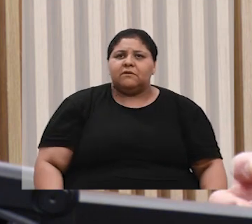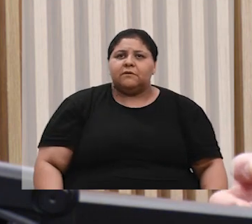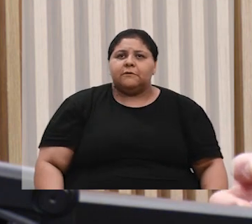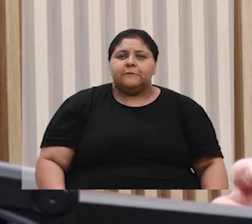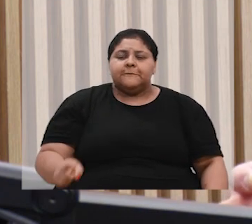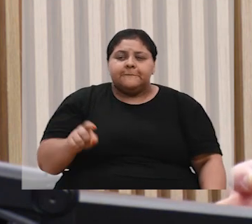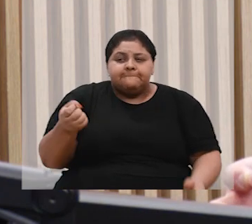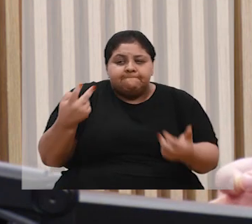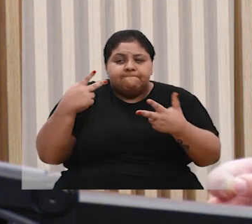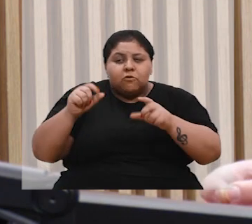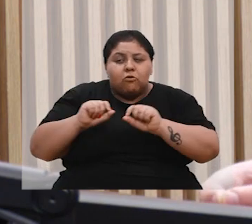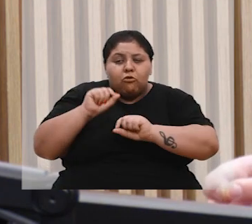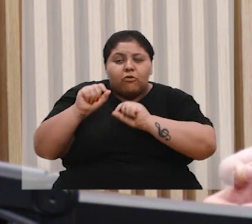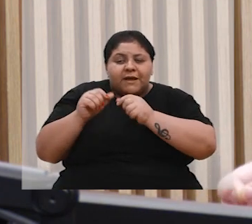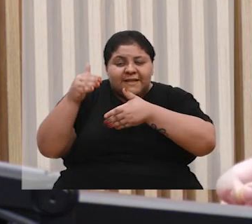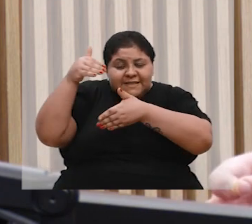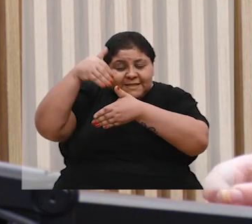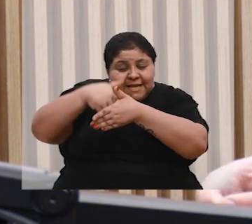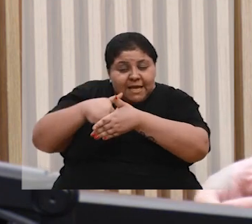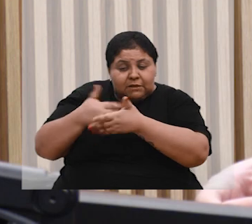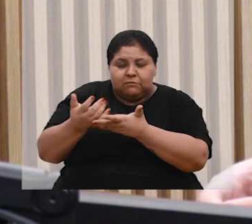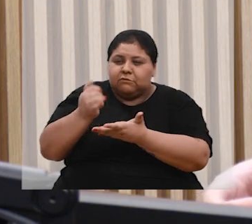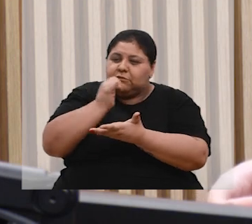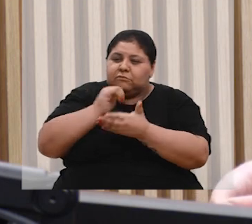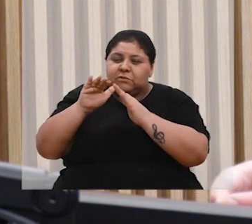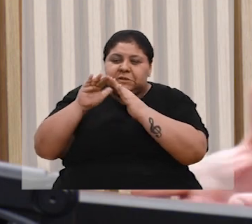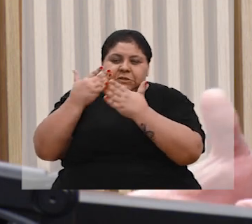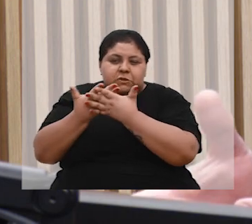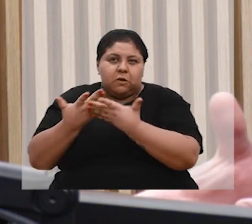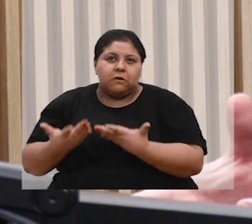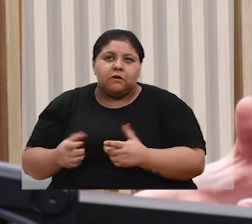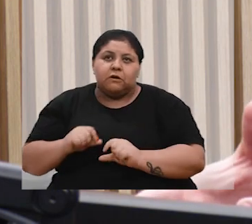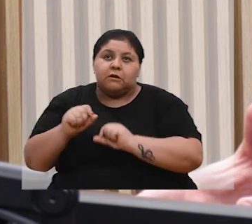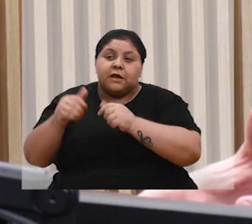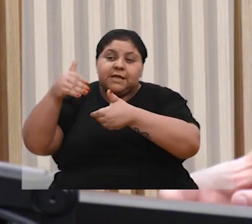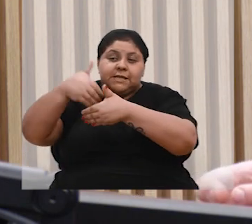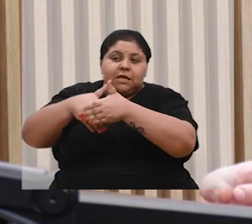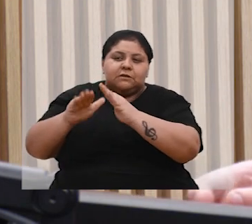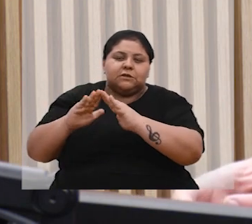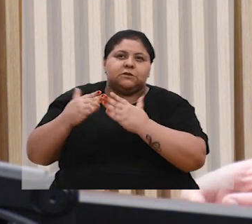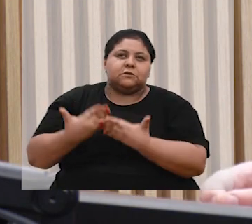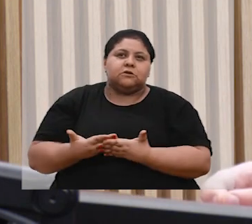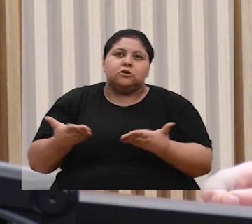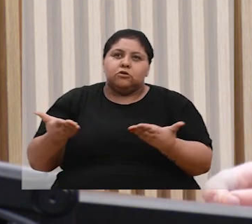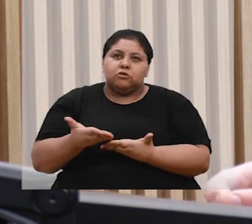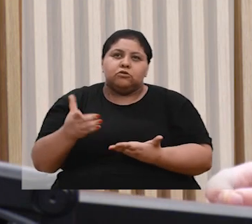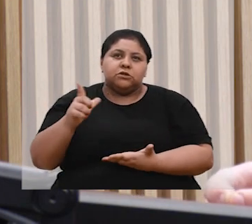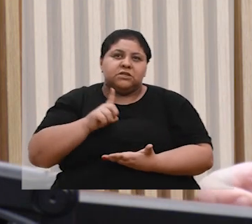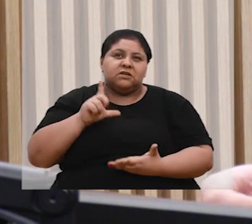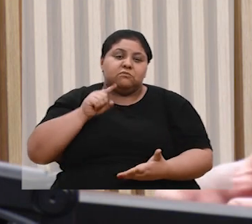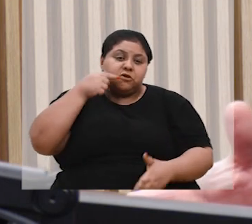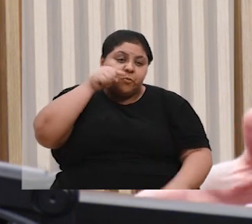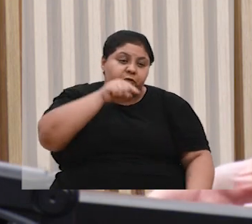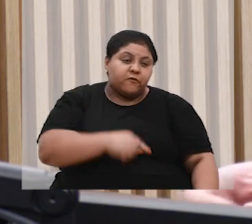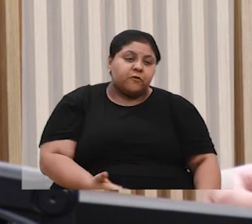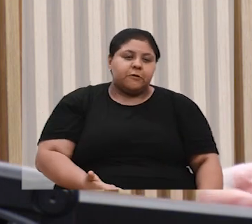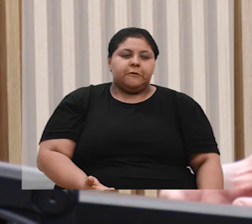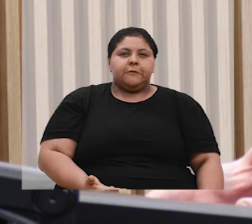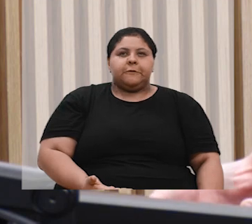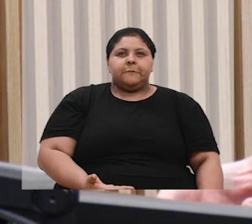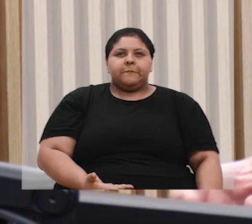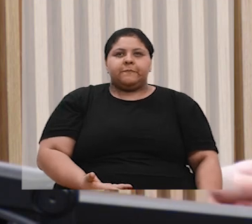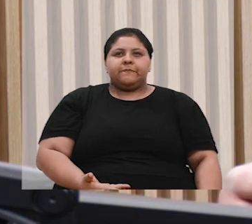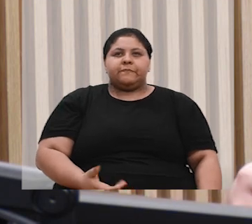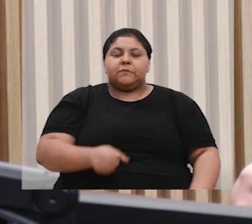Não. Vamos perceber o que tem ali dentro por exemplo, a escola, né? Quem é que está dentro da escola? Então hoje tem uma complexidade